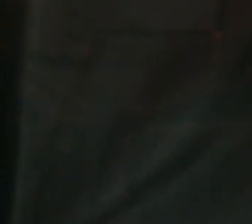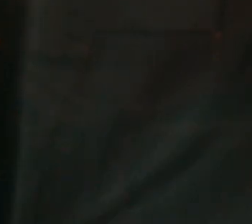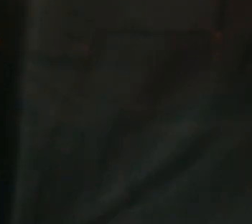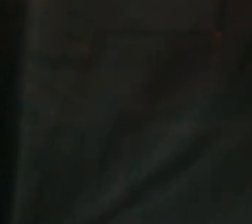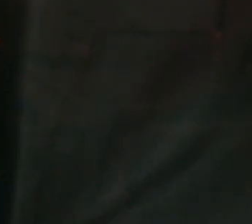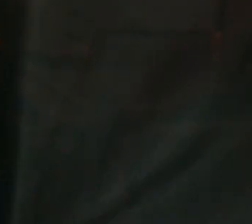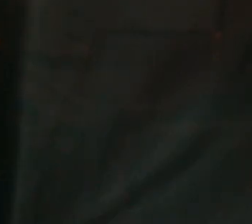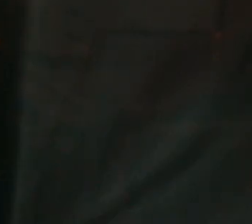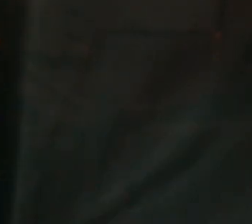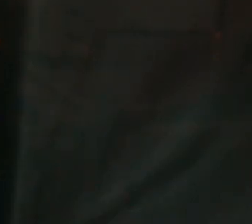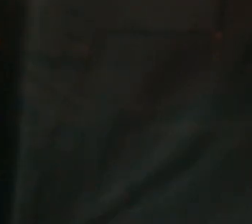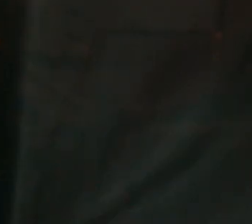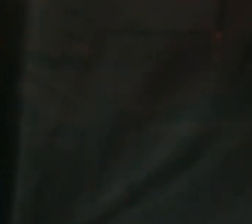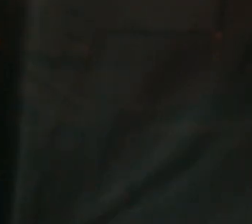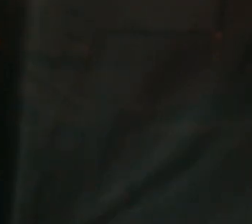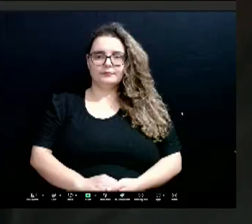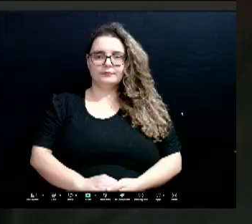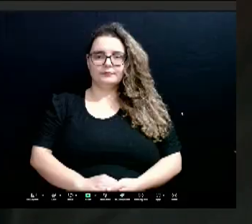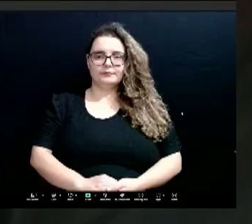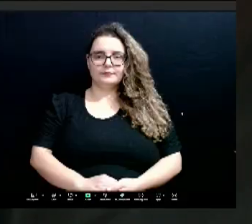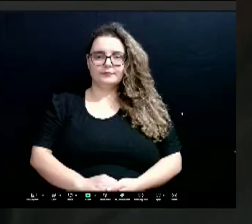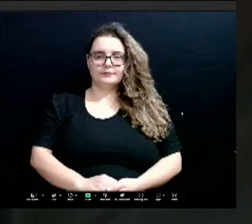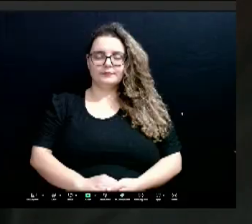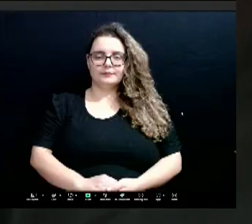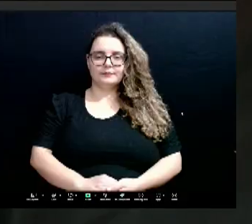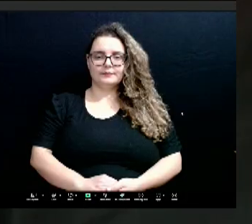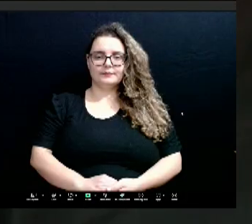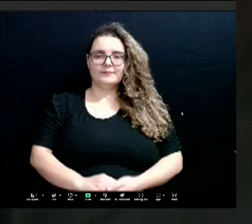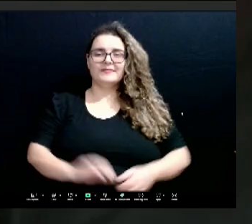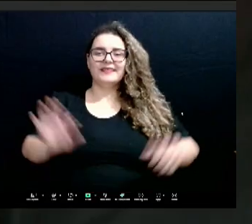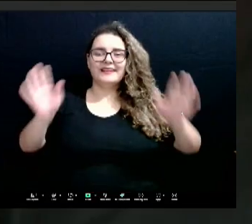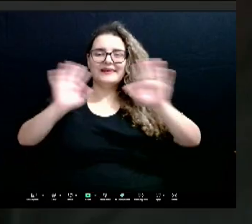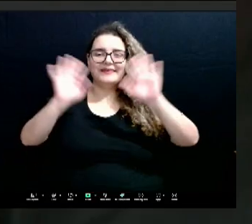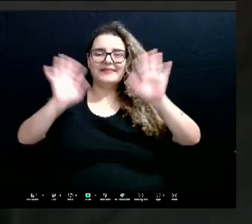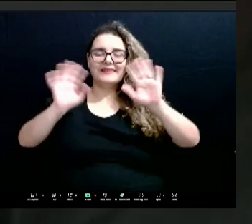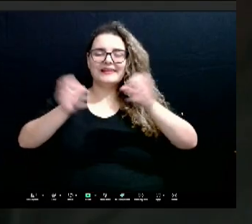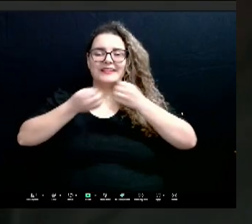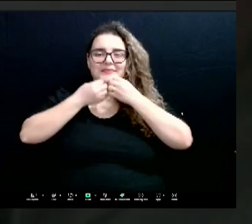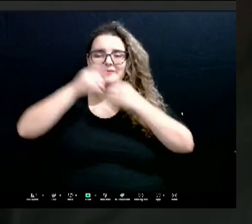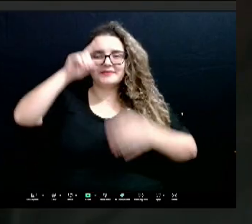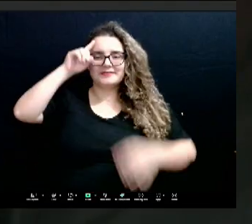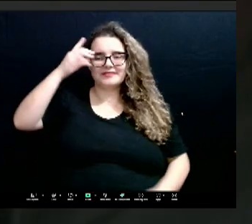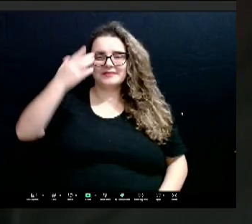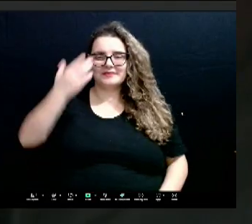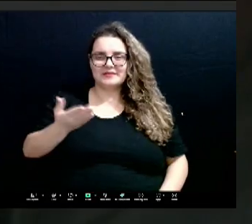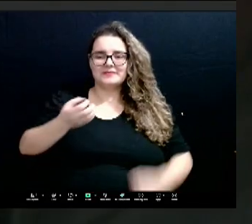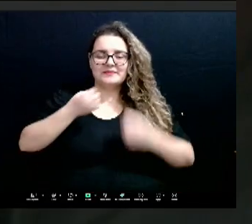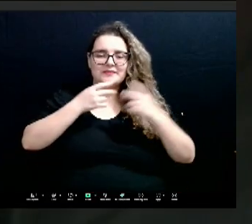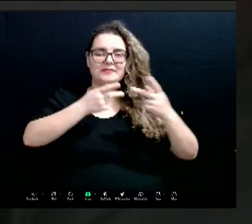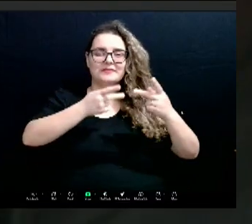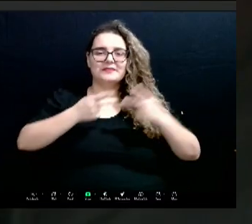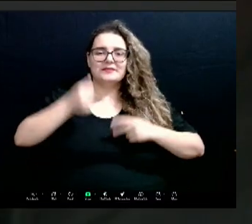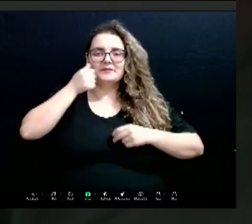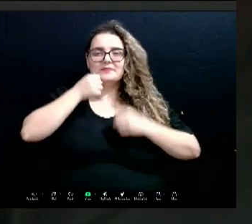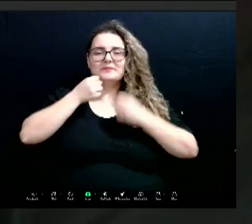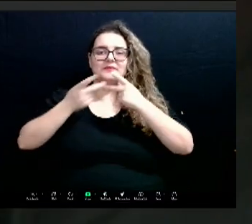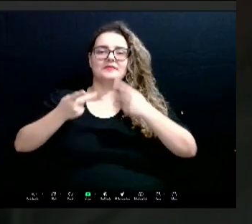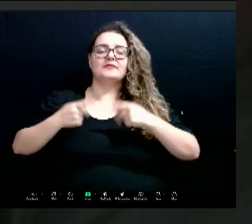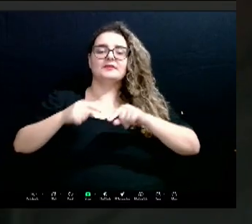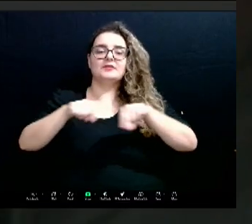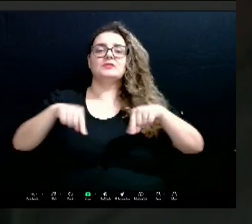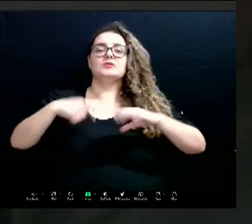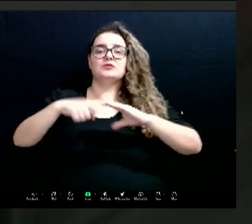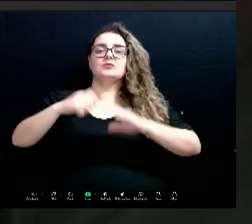Olá, muito bom dia para você, seja bem-vindo, seja bem-vinda, Estúdio Câmara no Ar, aqui na TV Câmara